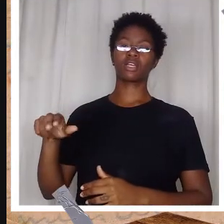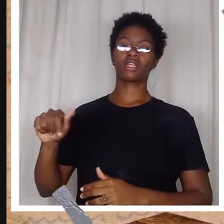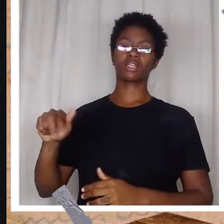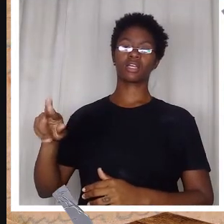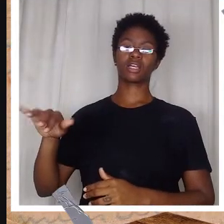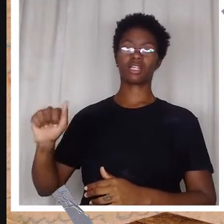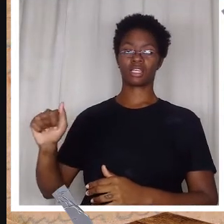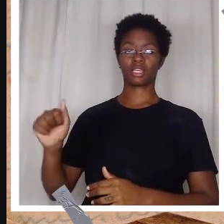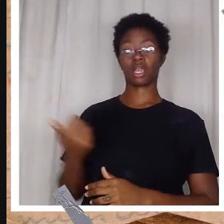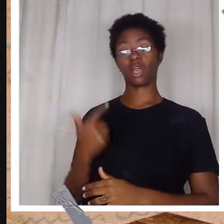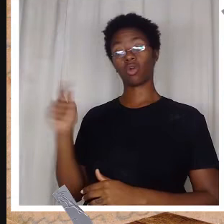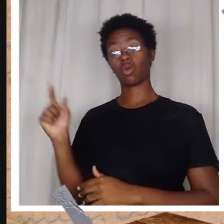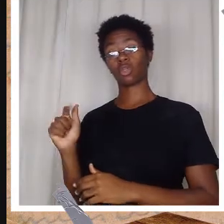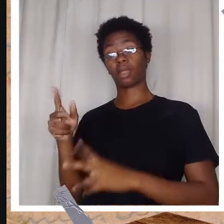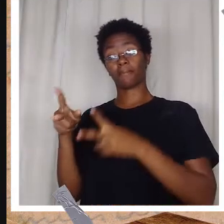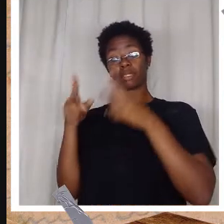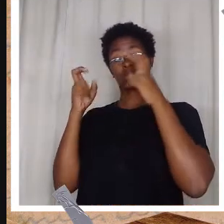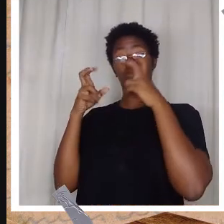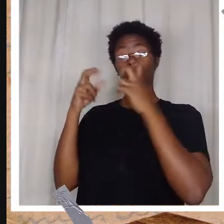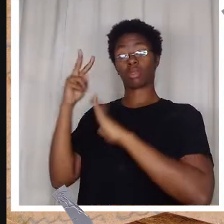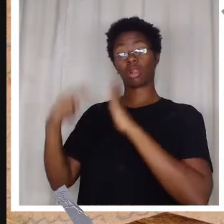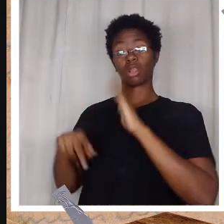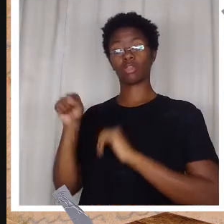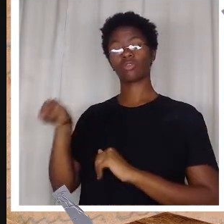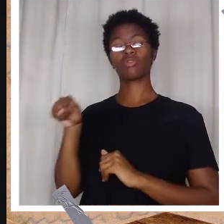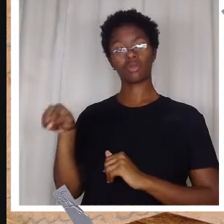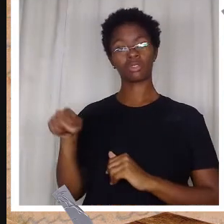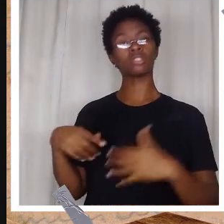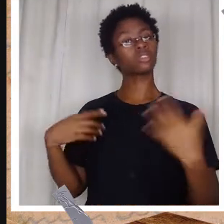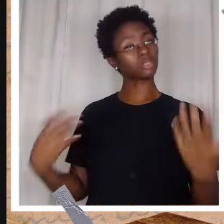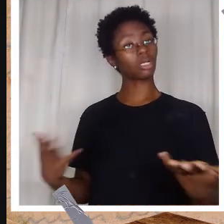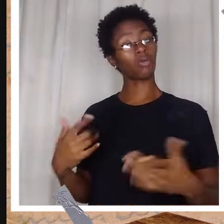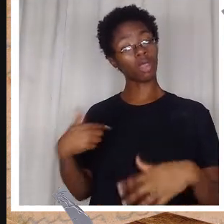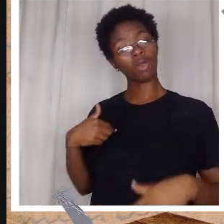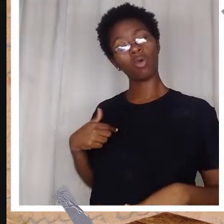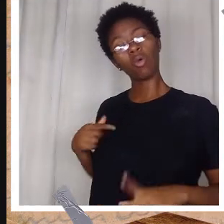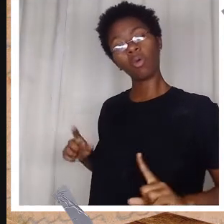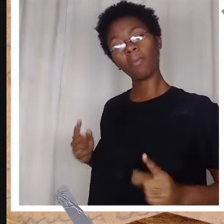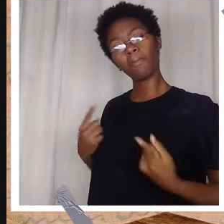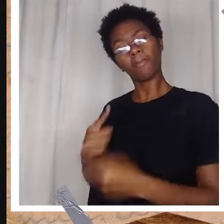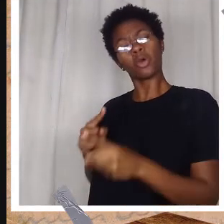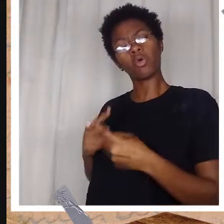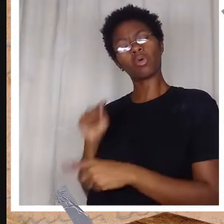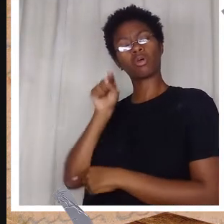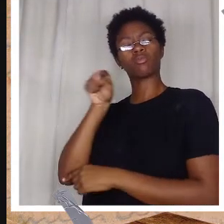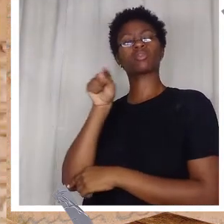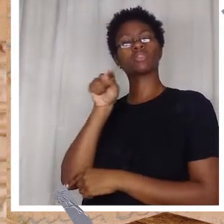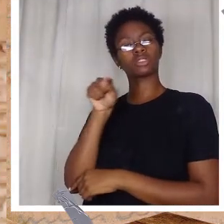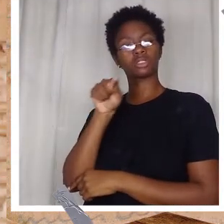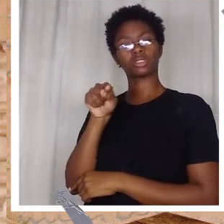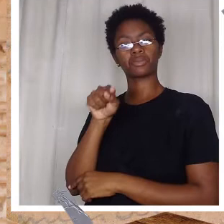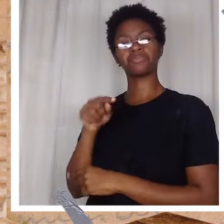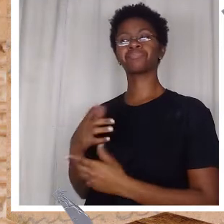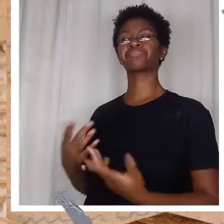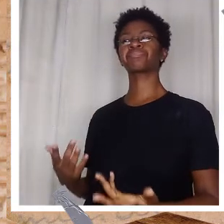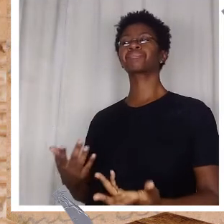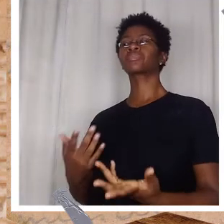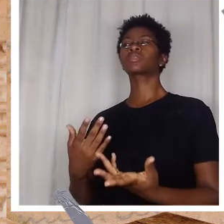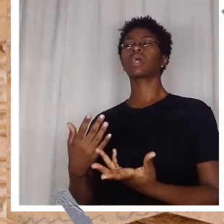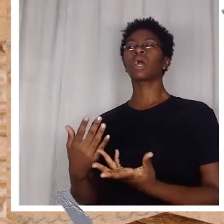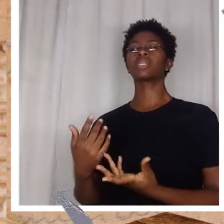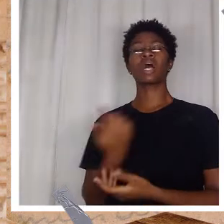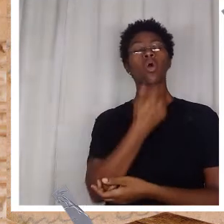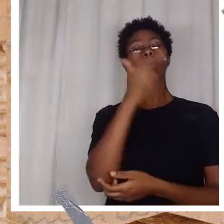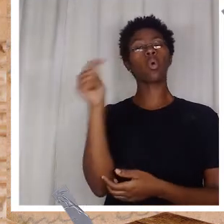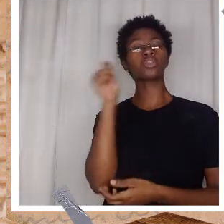leitura, né? E aí eu queria te fazer uma provocação exatamente nesse sentido, né? Essas outras Carolinas, ou seja,